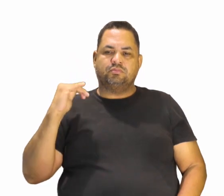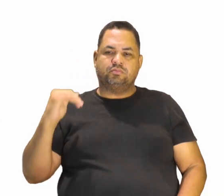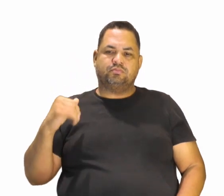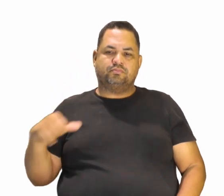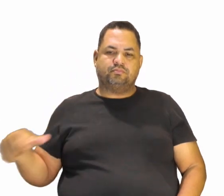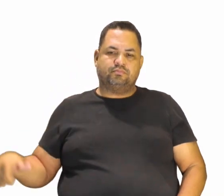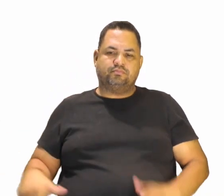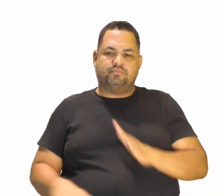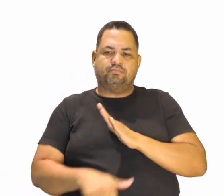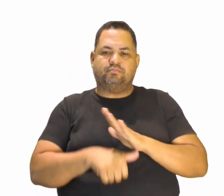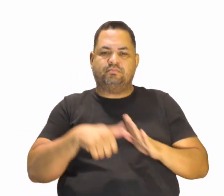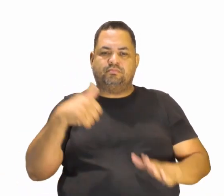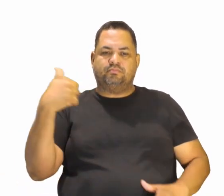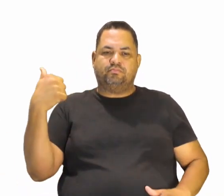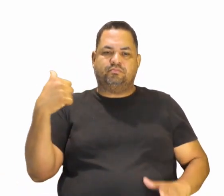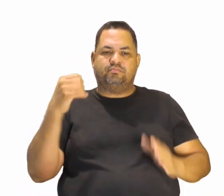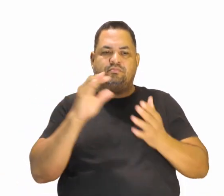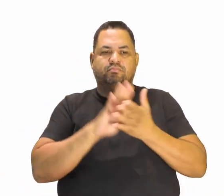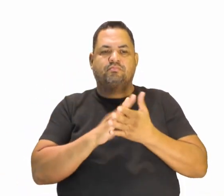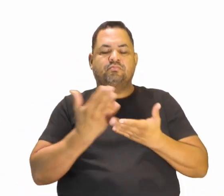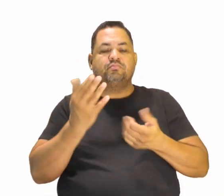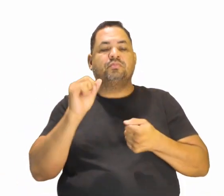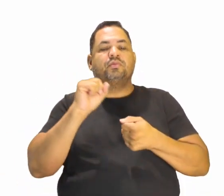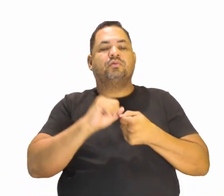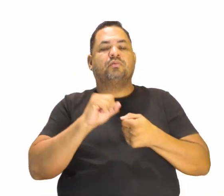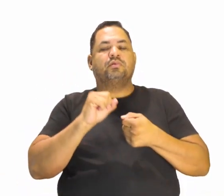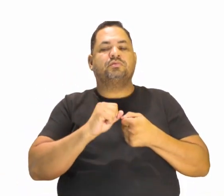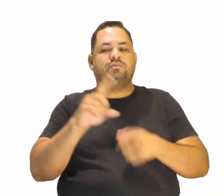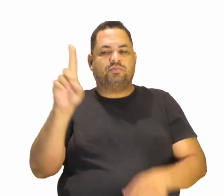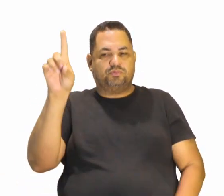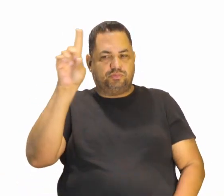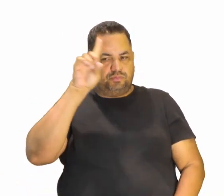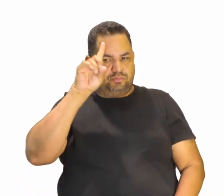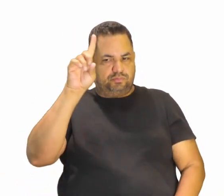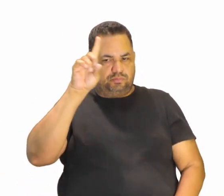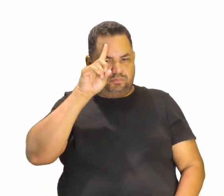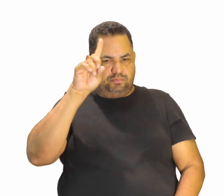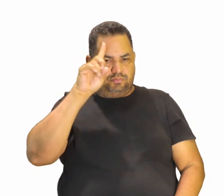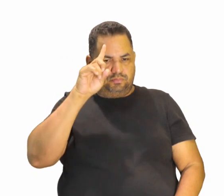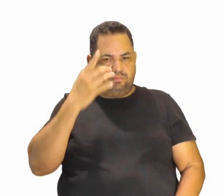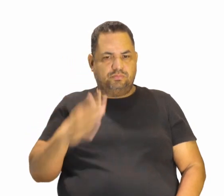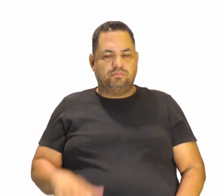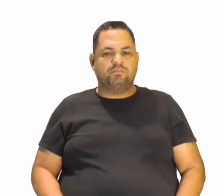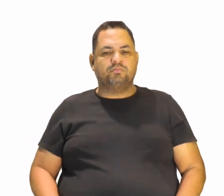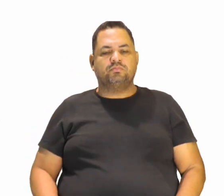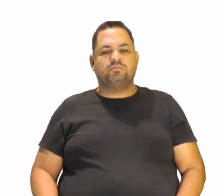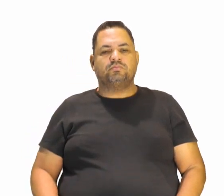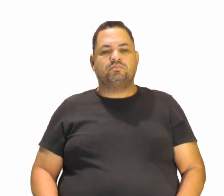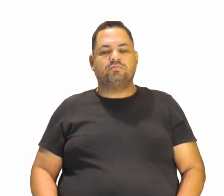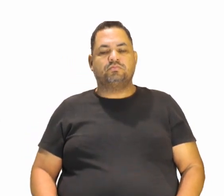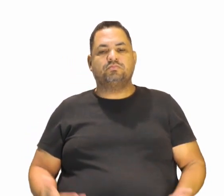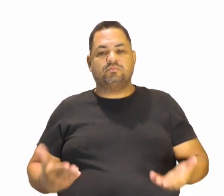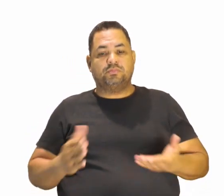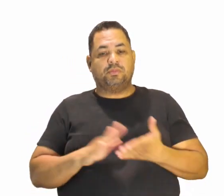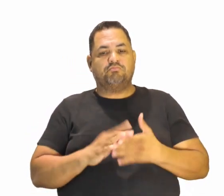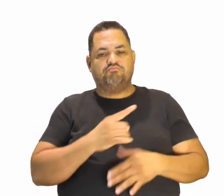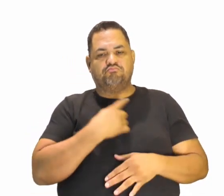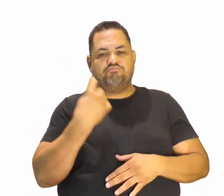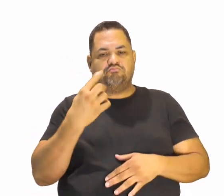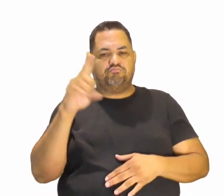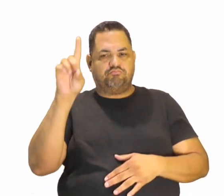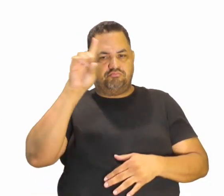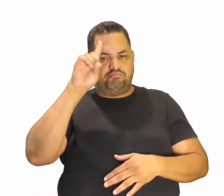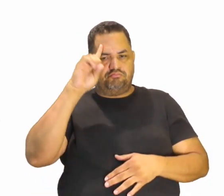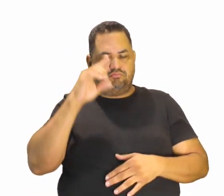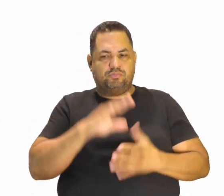nível são atividades que a gente deve realizar aí todos os dias. São atividades relacionadas ao nosso cotidiano. Já